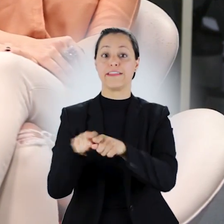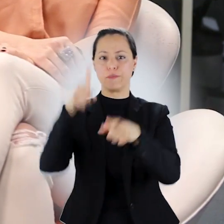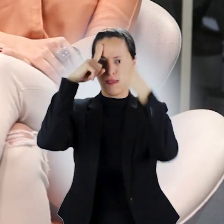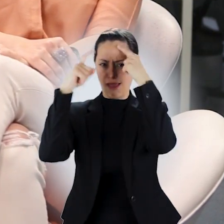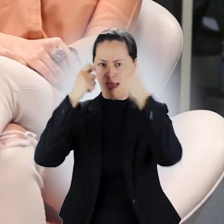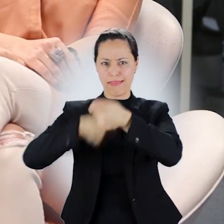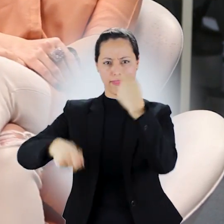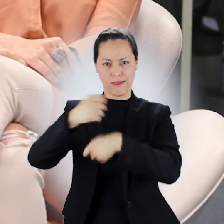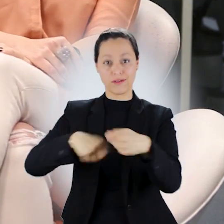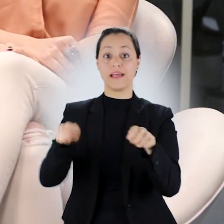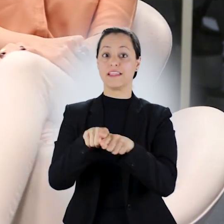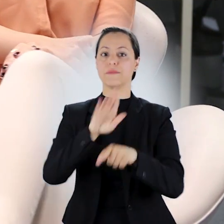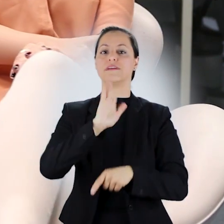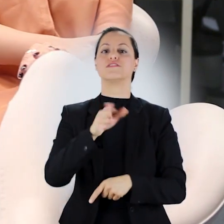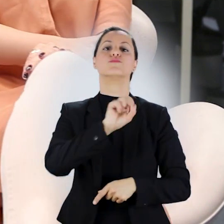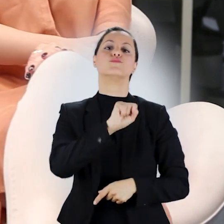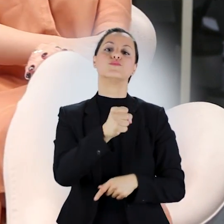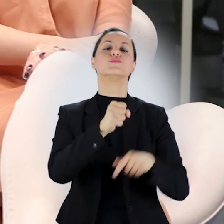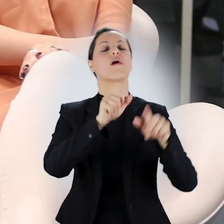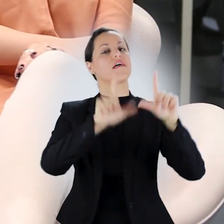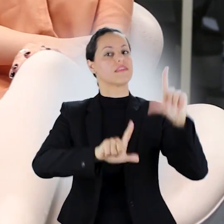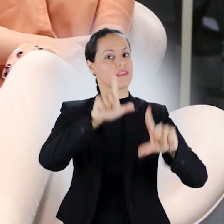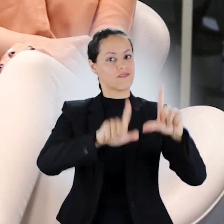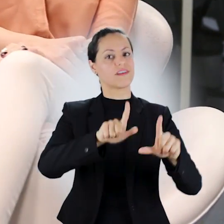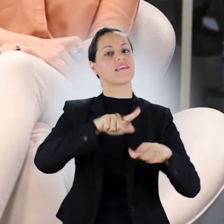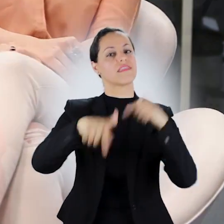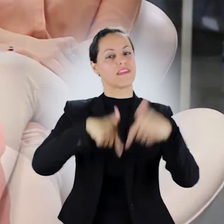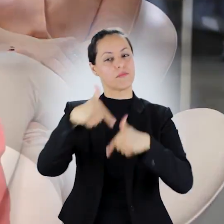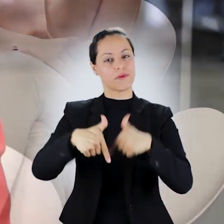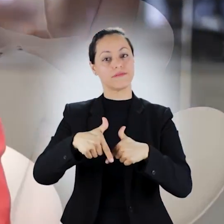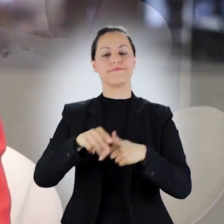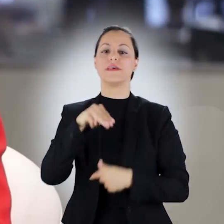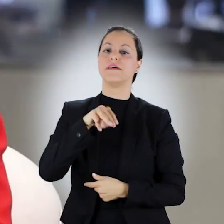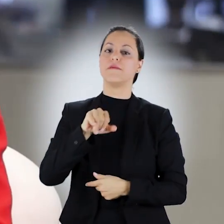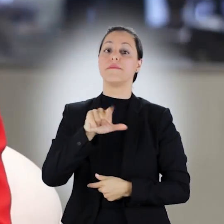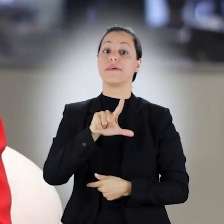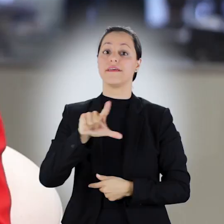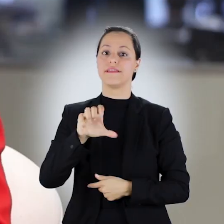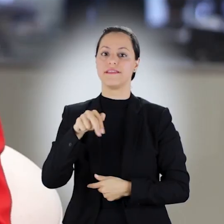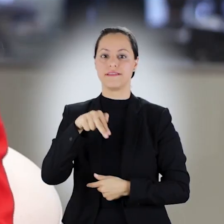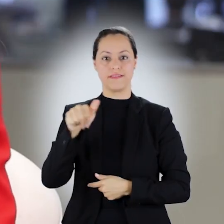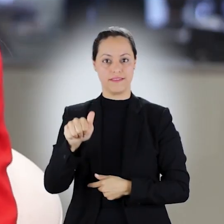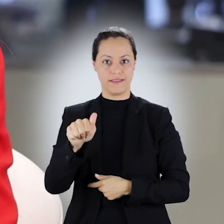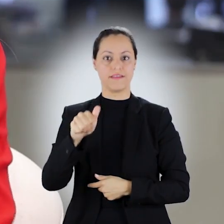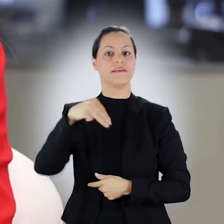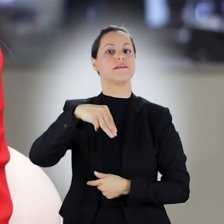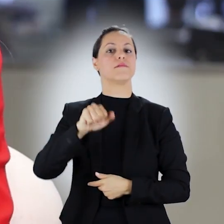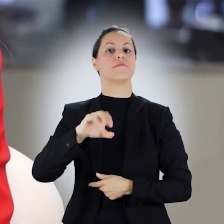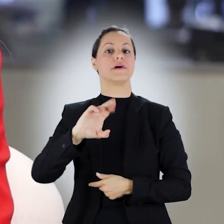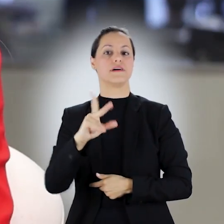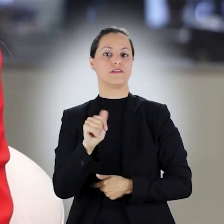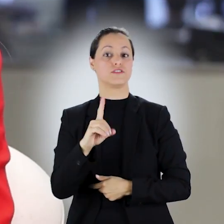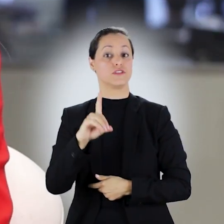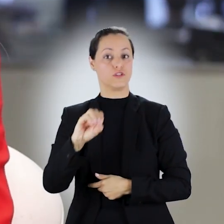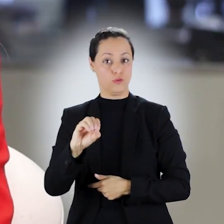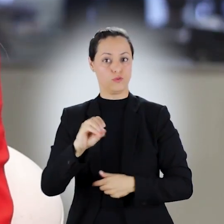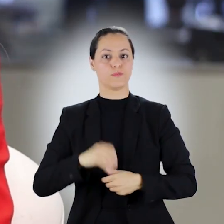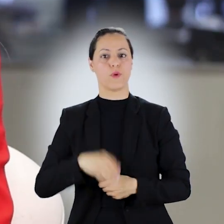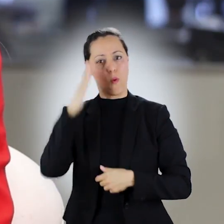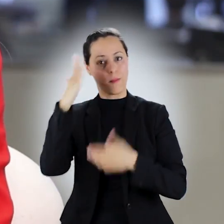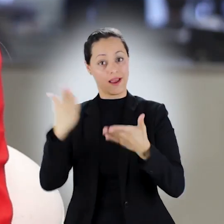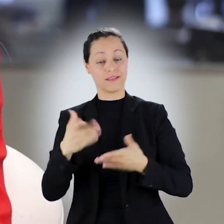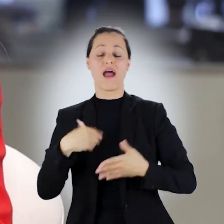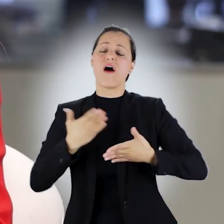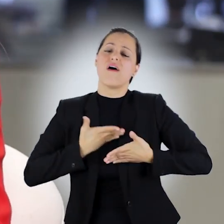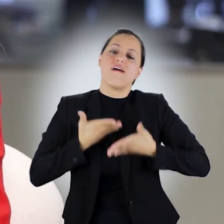por 8 emissoras diferentes. Milena Machado, muito obrigada pela sua presença. Obrigada, Fabi, pelo convite. Sofia, para mim é um prazer estar aqui com